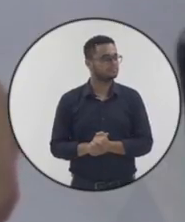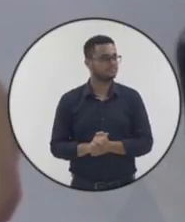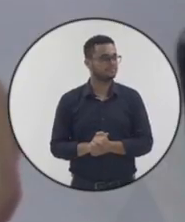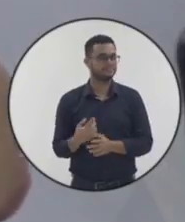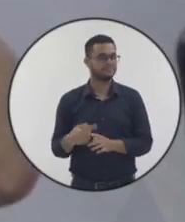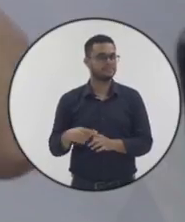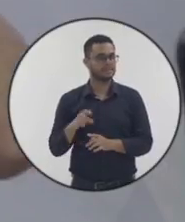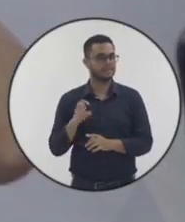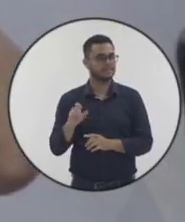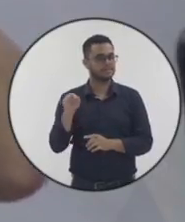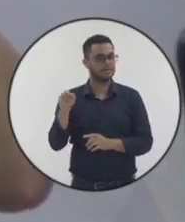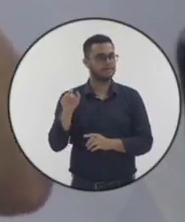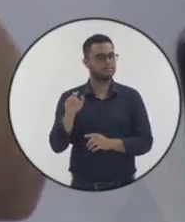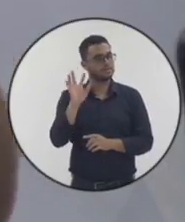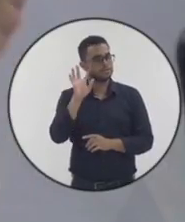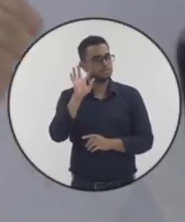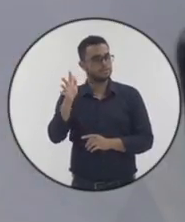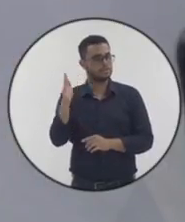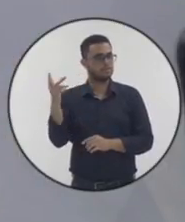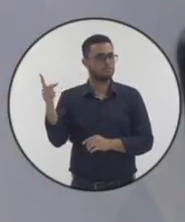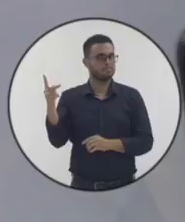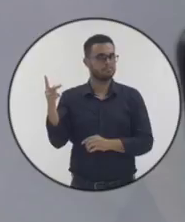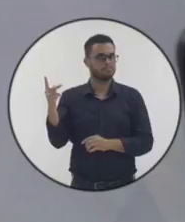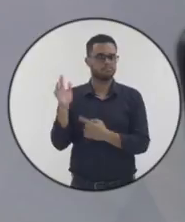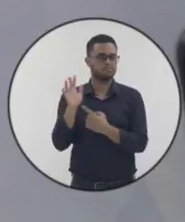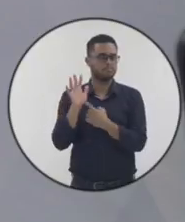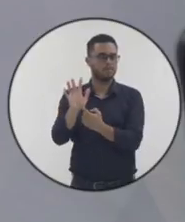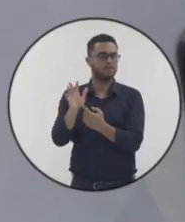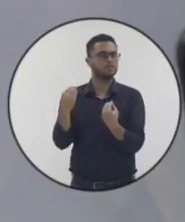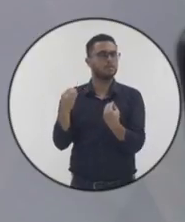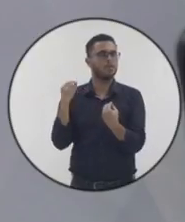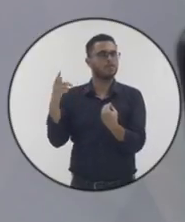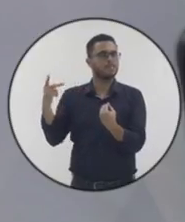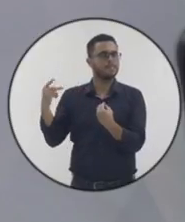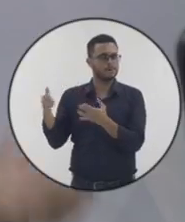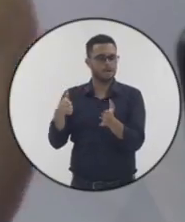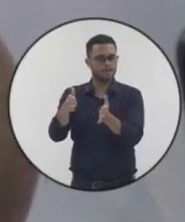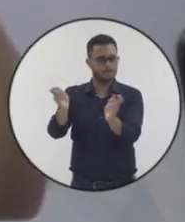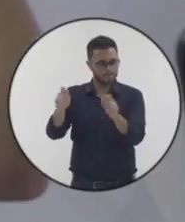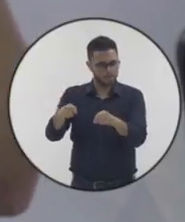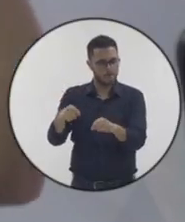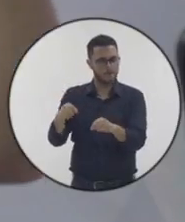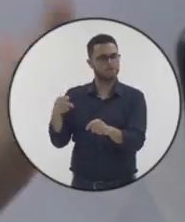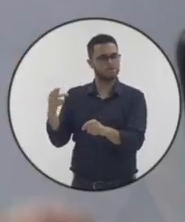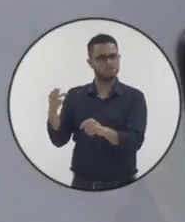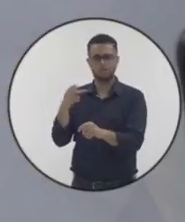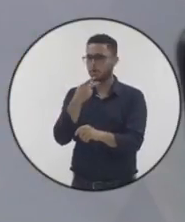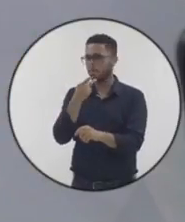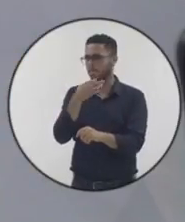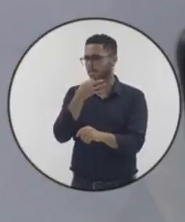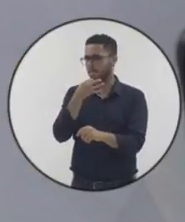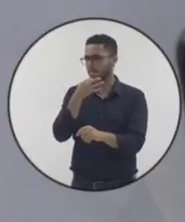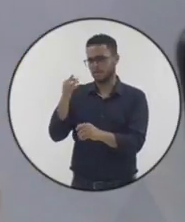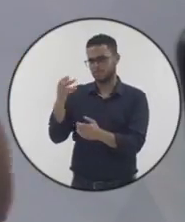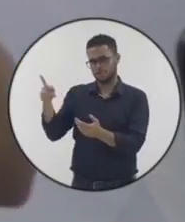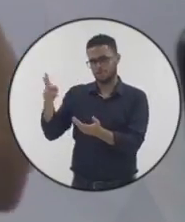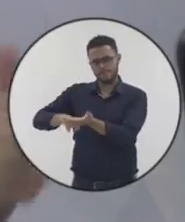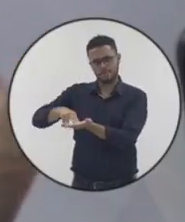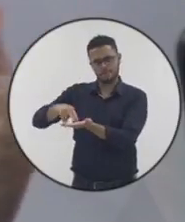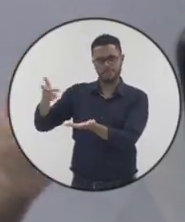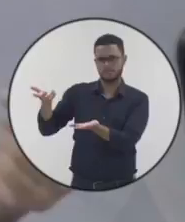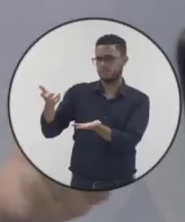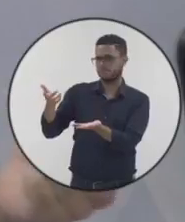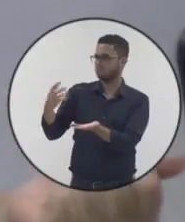resolução ela abre caminho para essa autonomia do sujeito quanto à sua autodeterminação e ele próprio poder falar sobre si e as